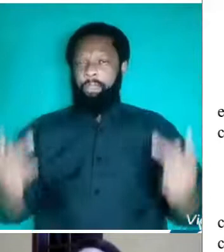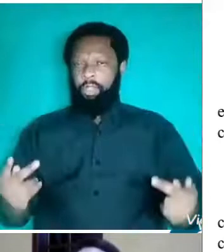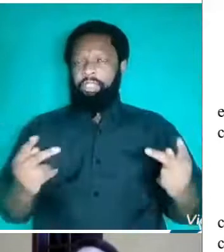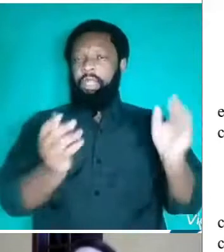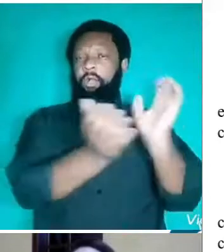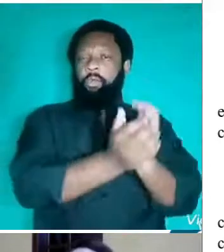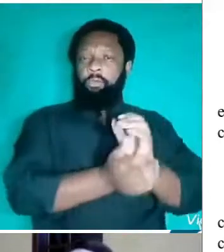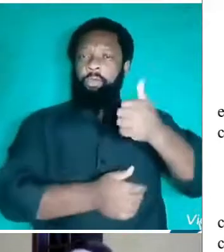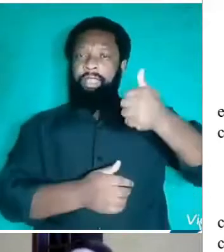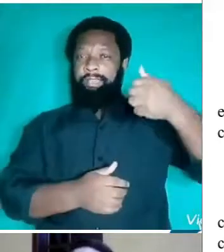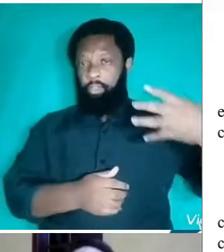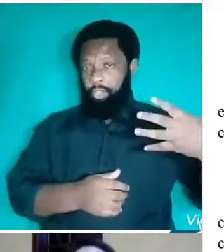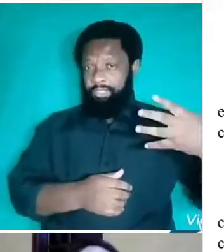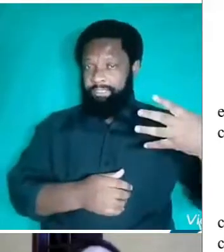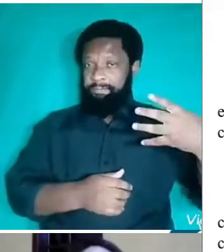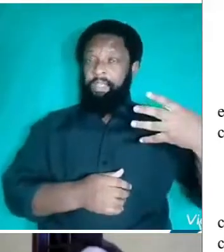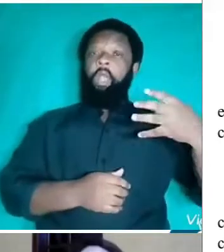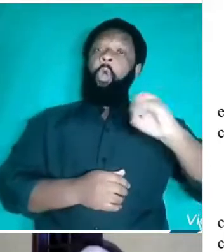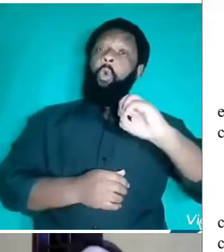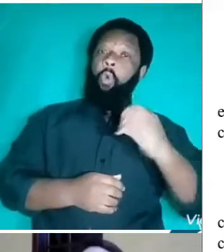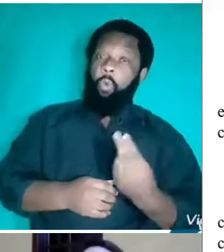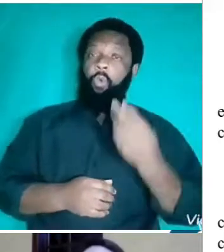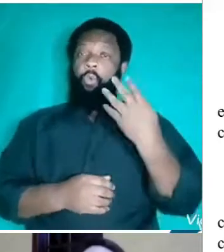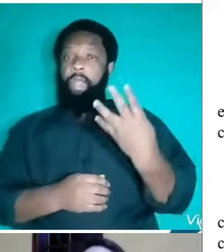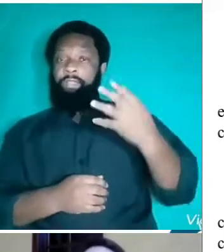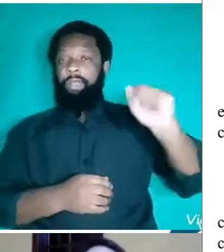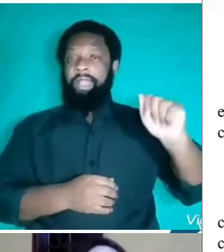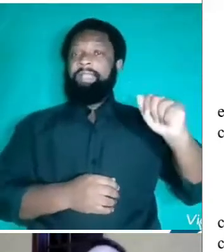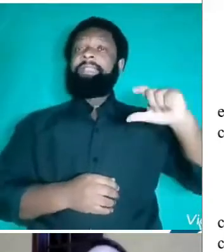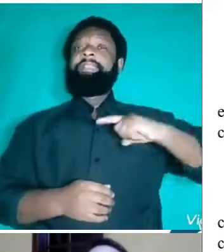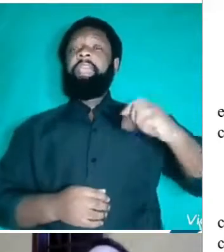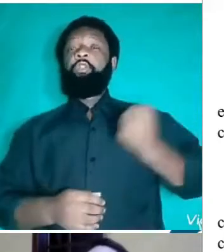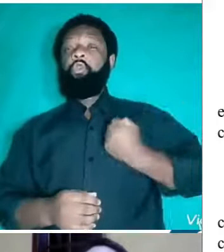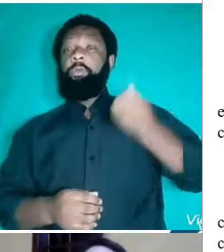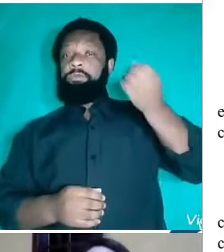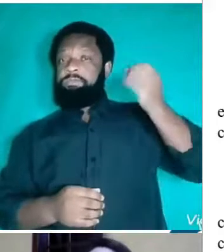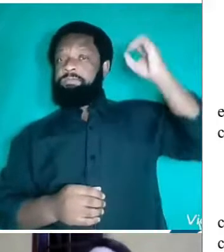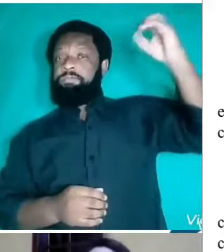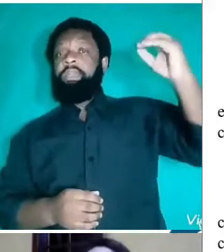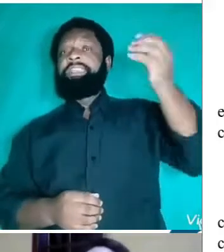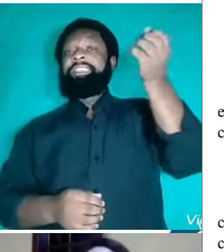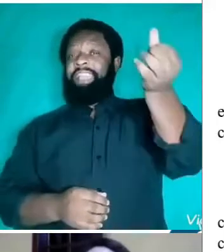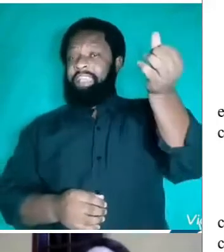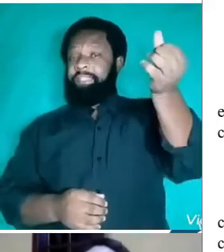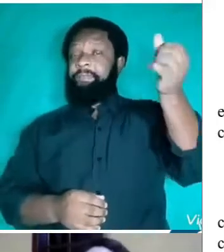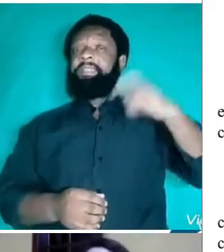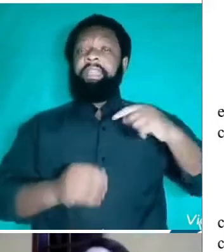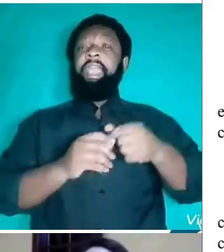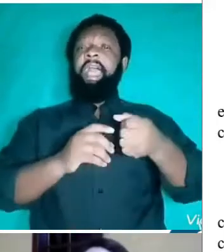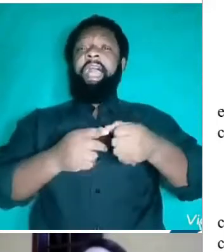família 14 ou 4A, possui número atômico 6. Ele possui